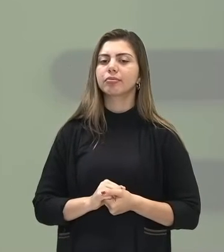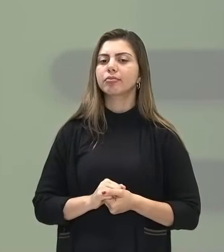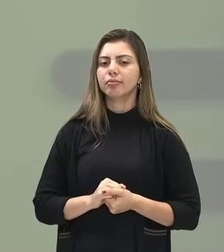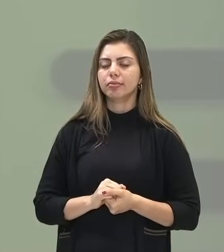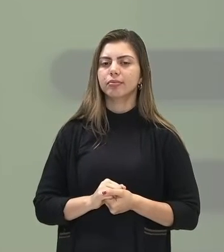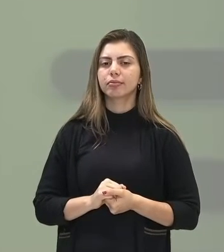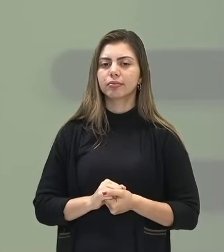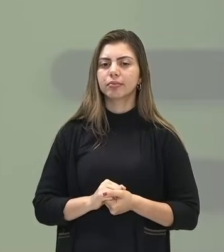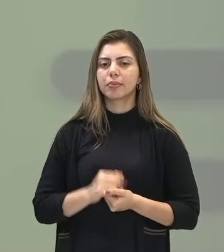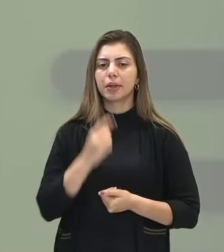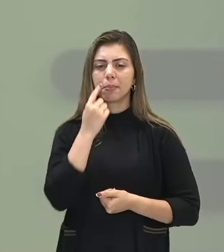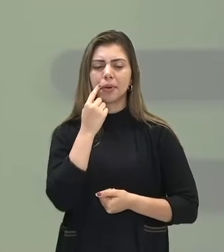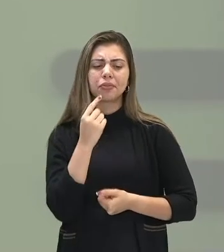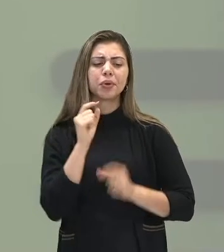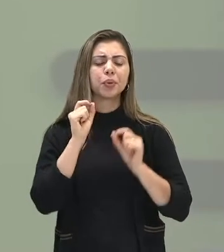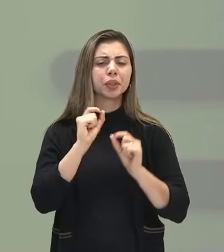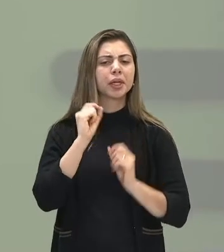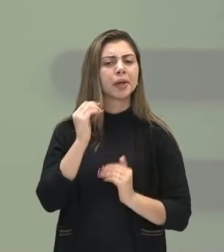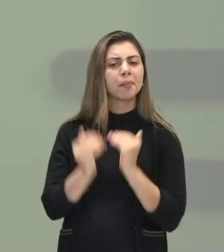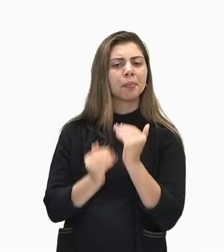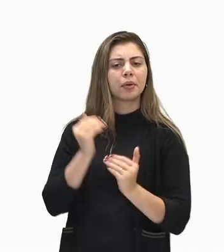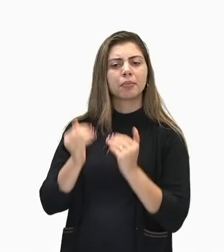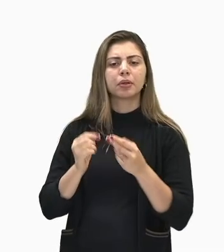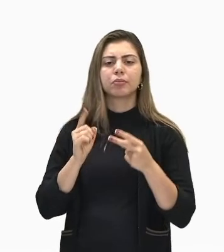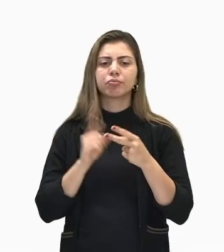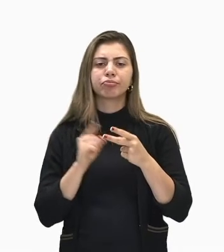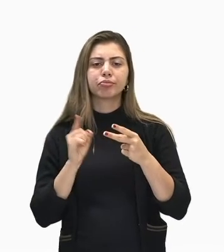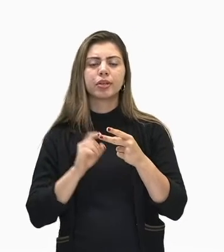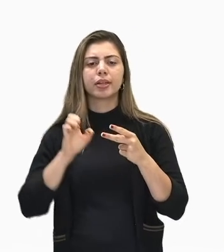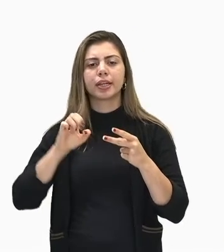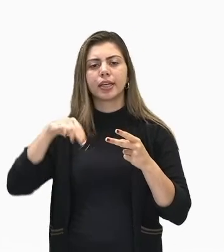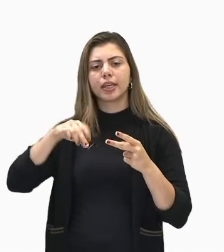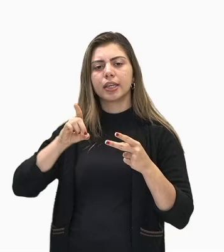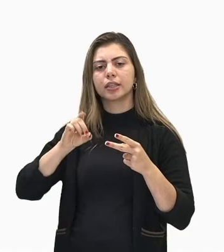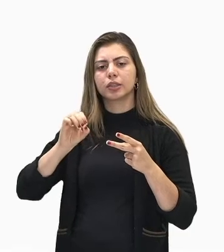definir o que são processos endotérmicos.